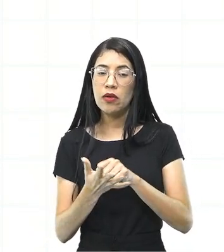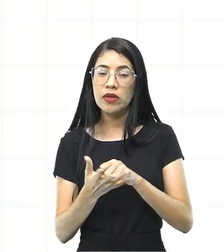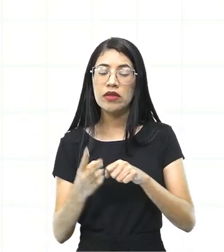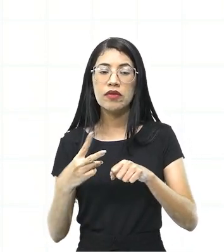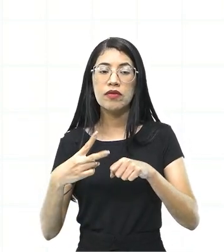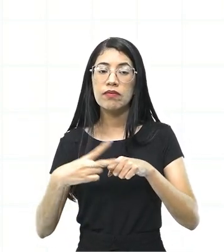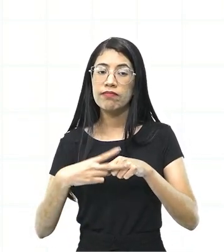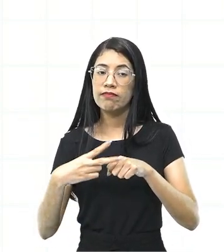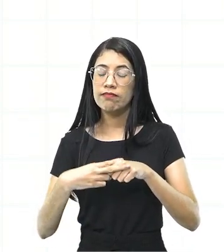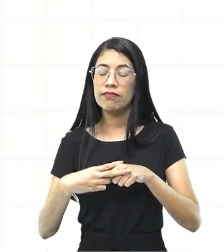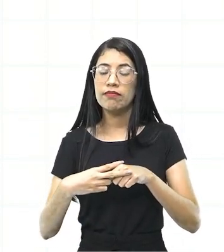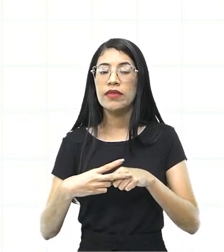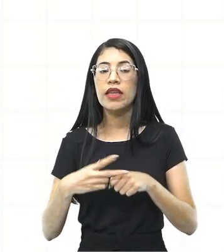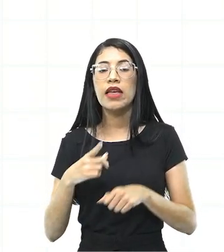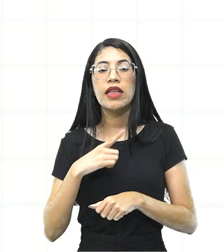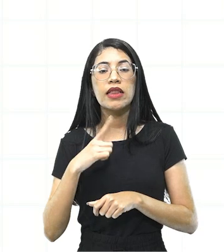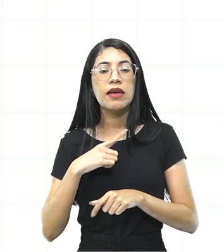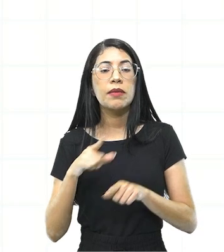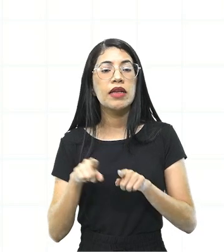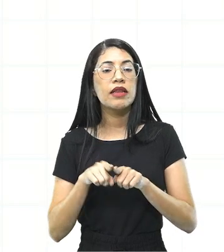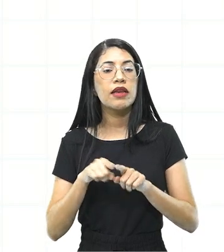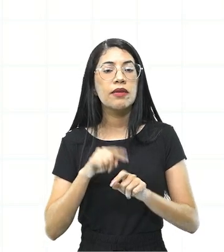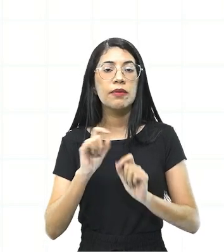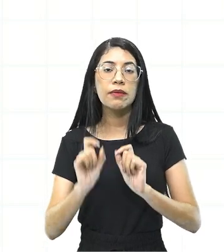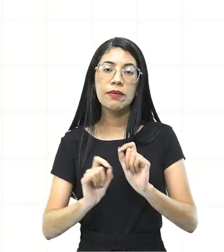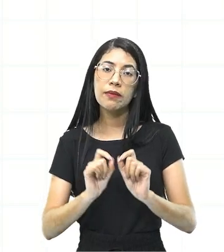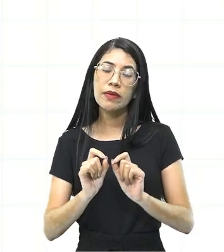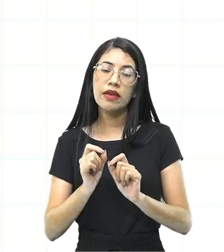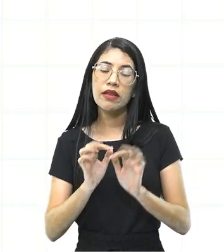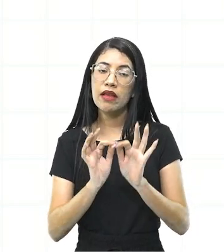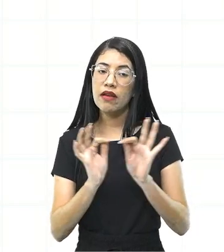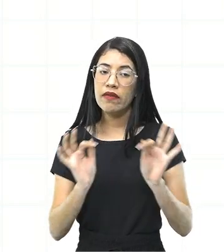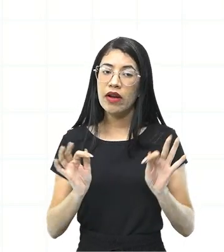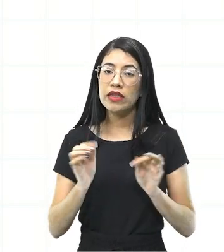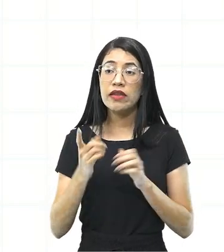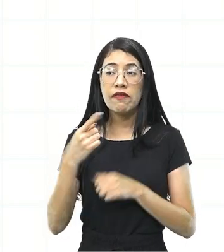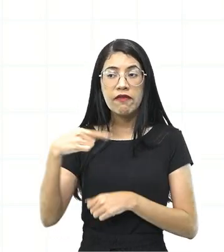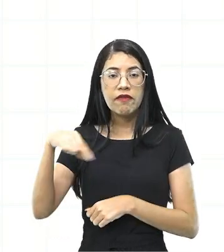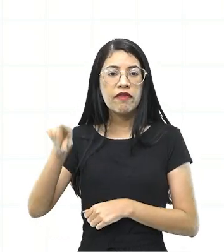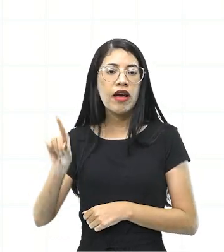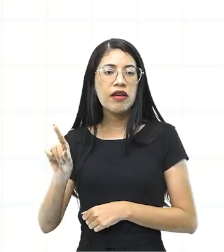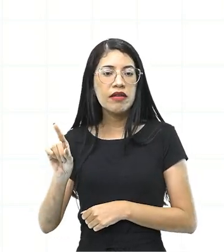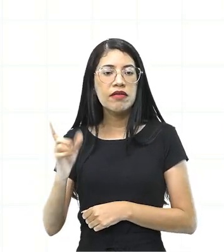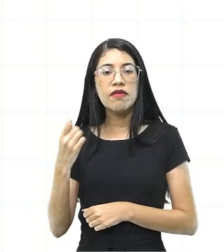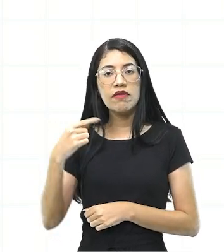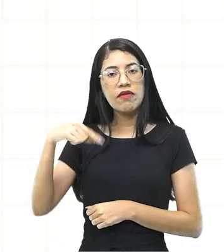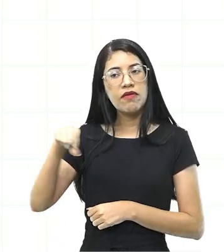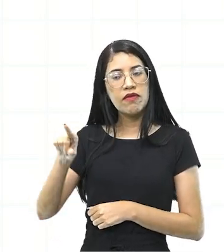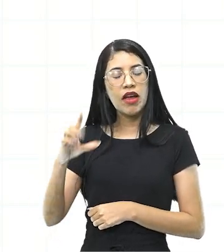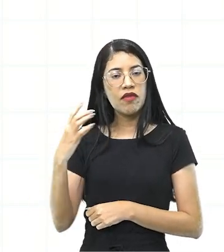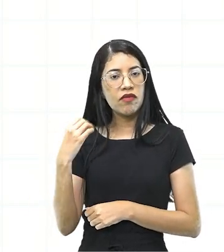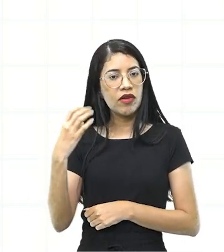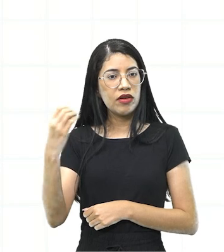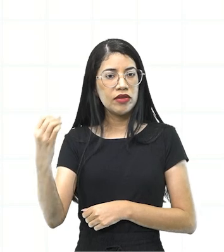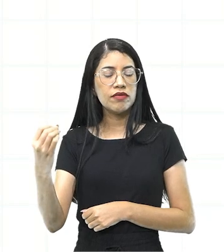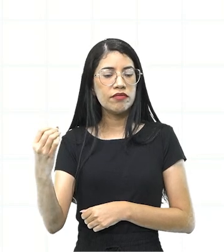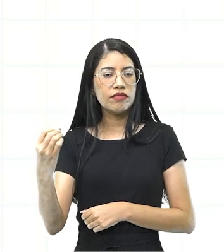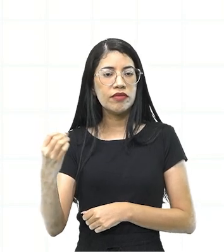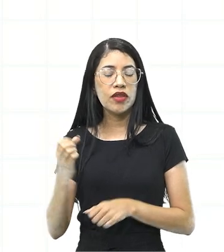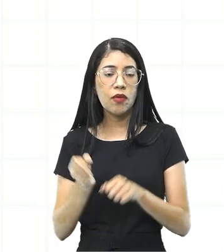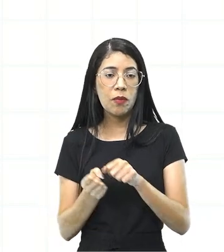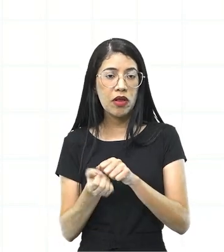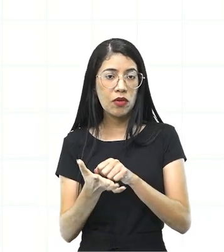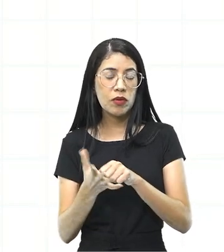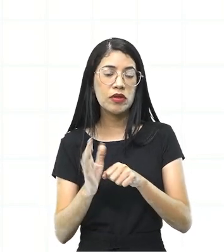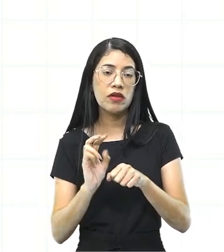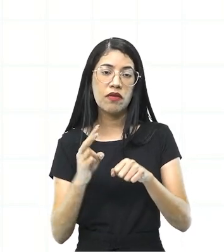verbal, porque eu tenho aqui também o vai, né? Vai viajar. Então, tem uma locução verbal.